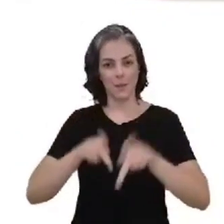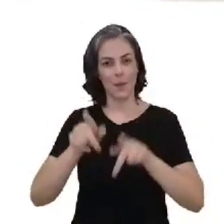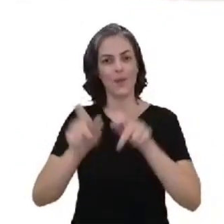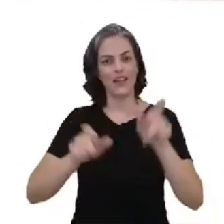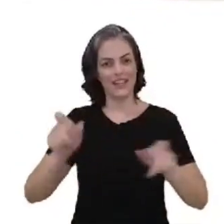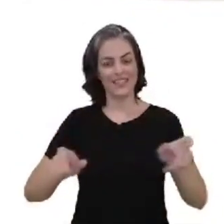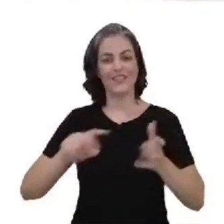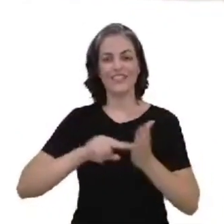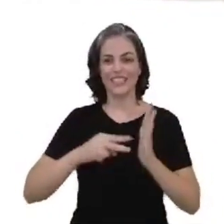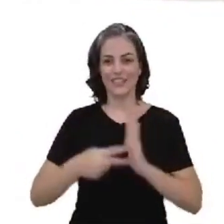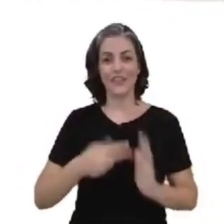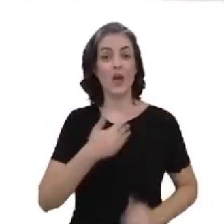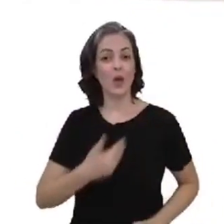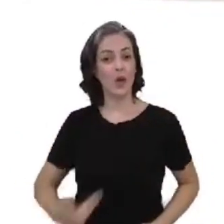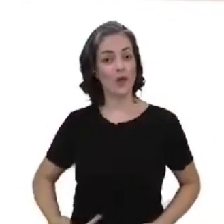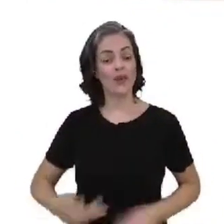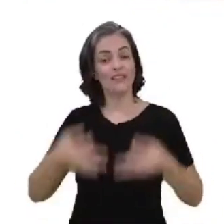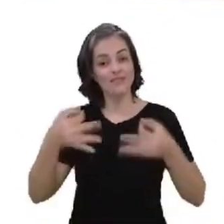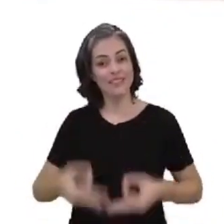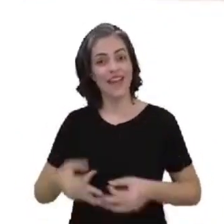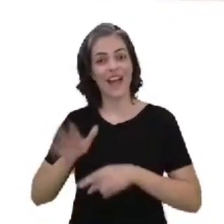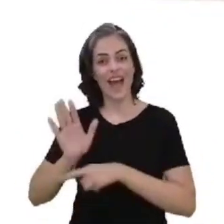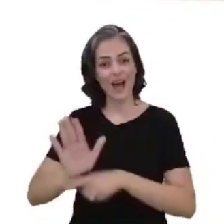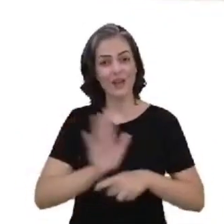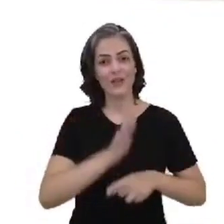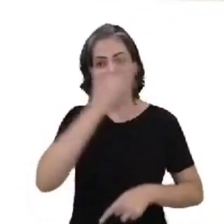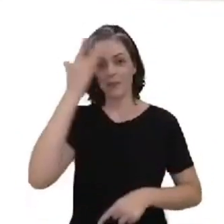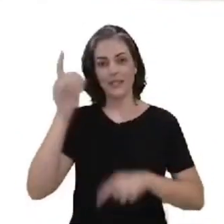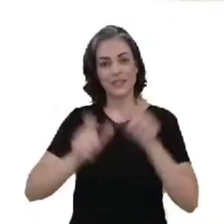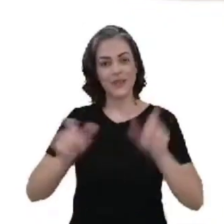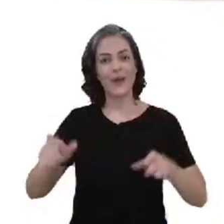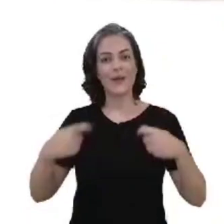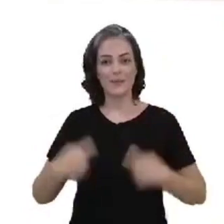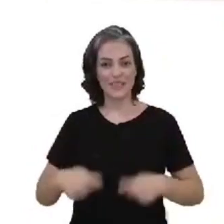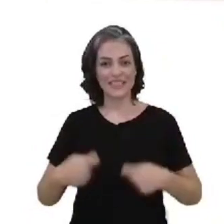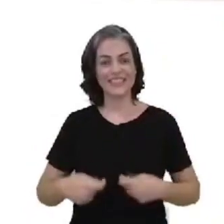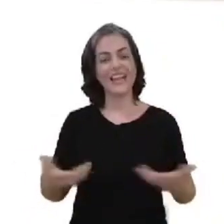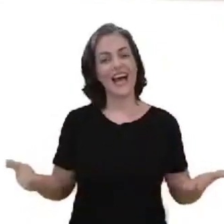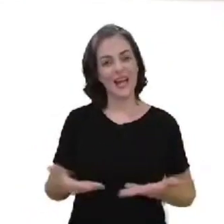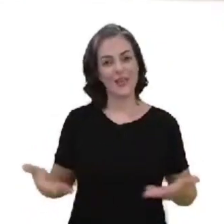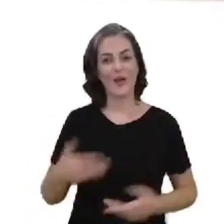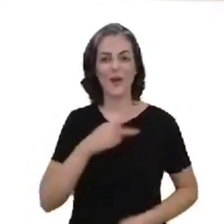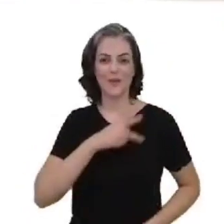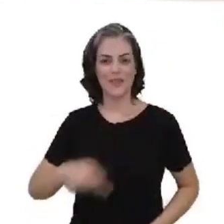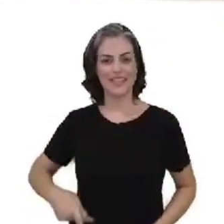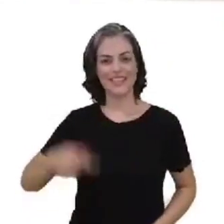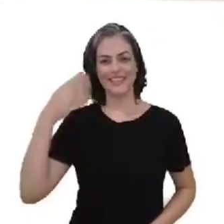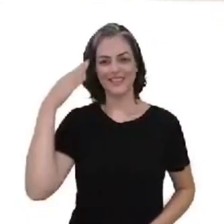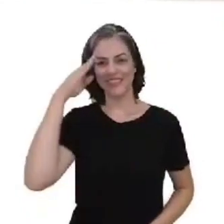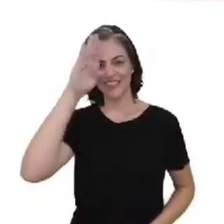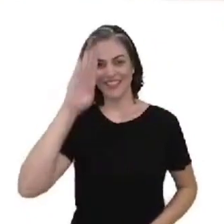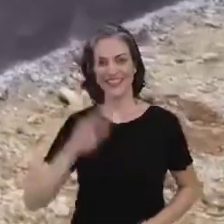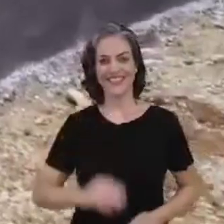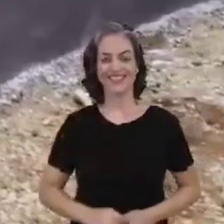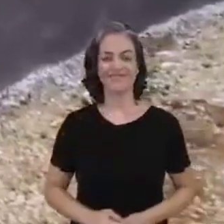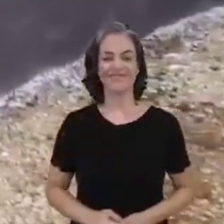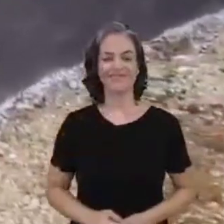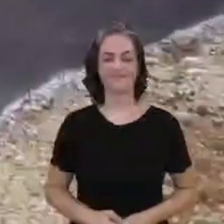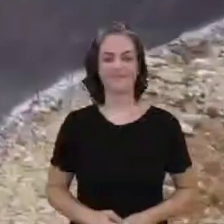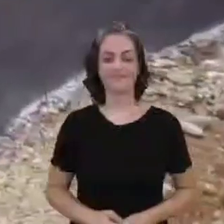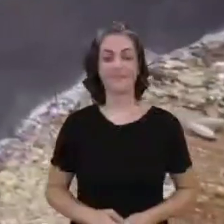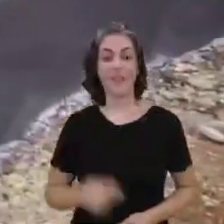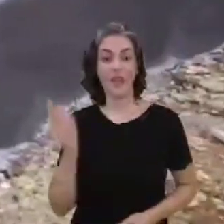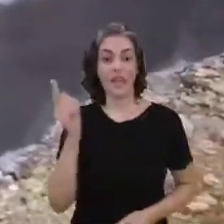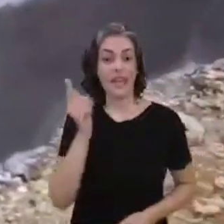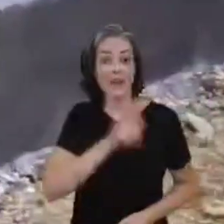as pessoas, isso é governar para aqueles que mais precisam, isso é o governo do presidente Bolsonaro. Ainda em